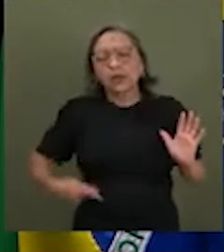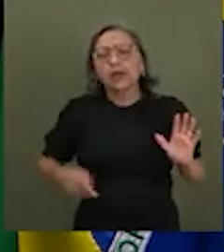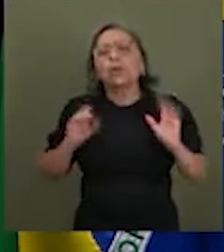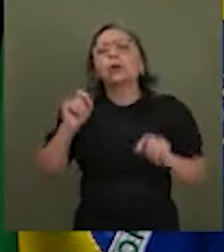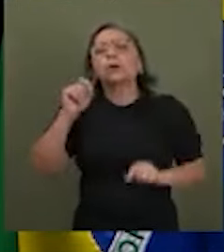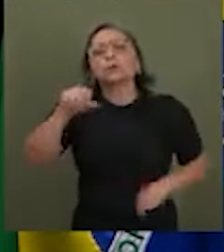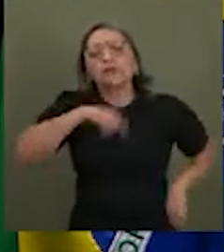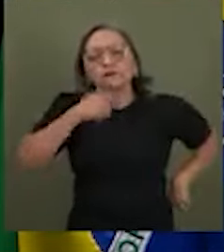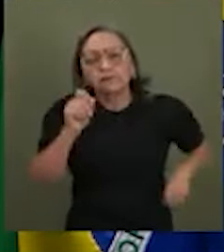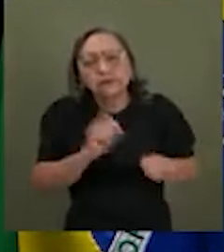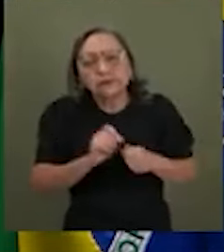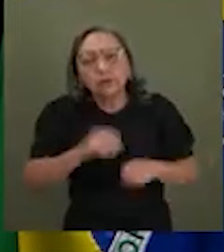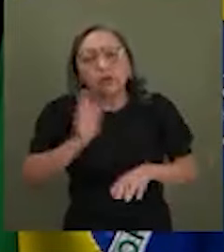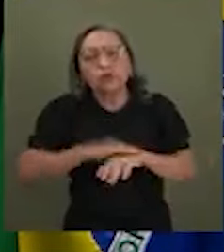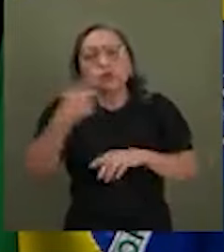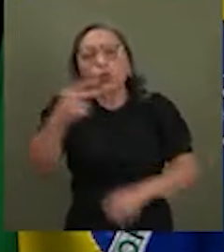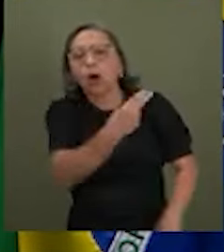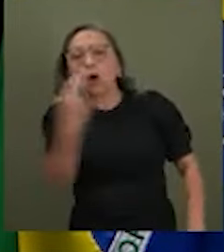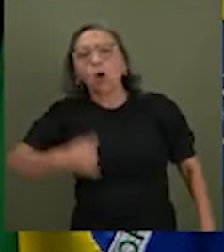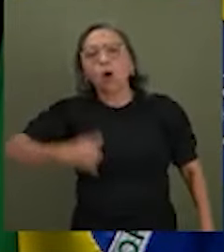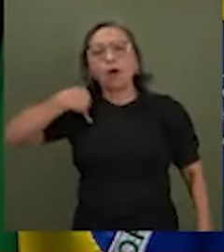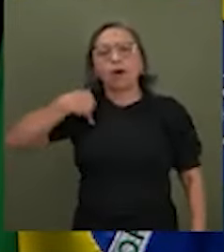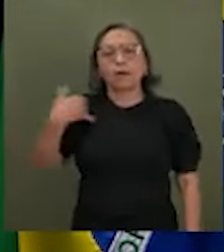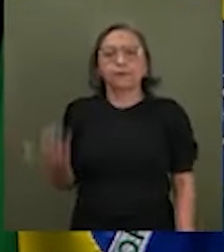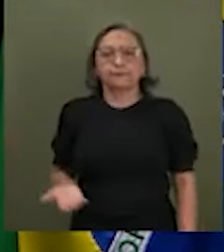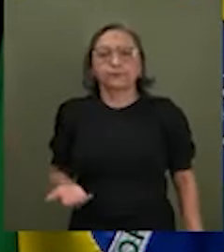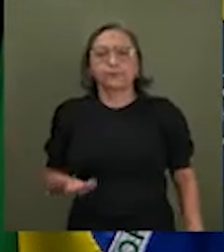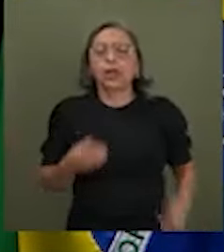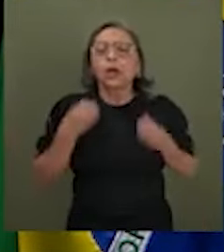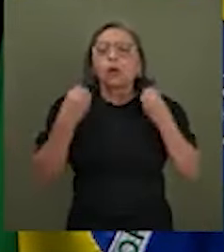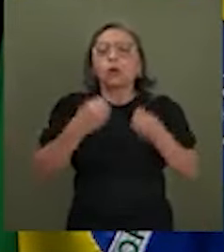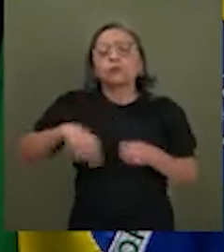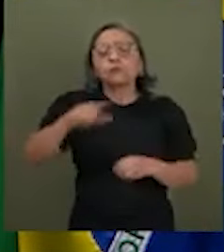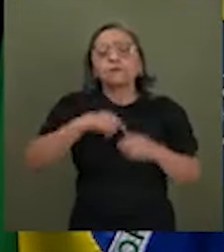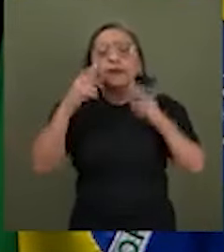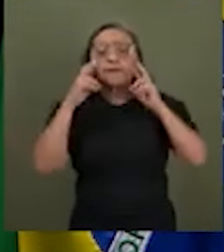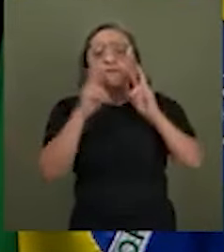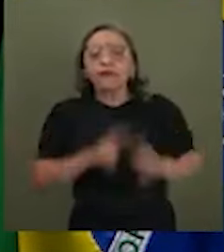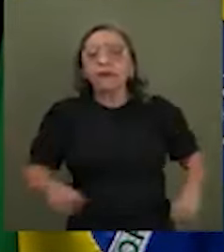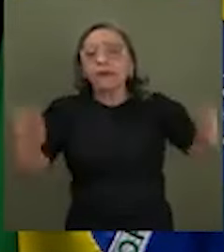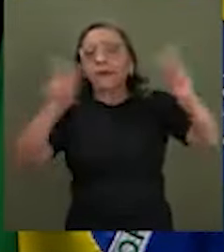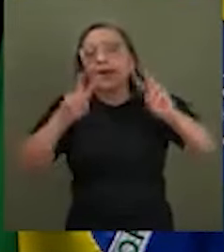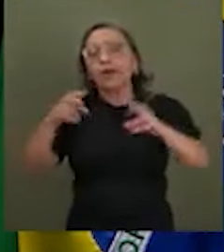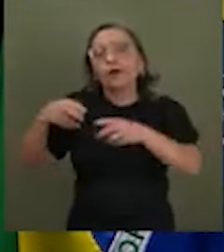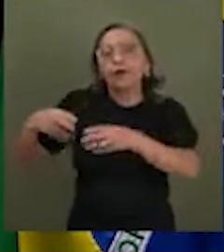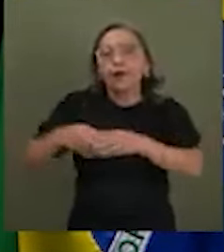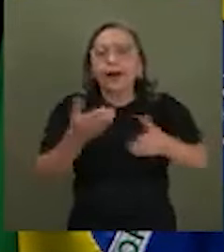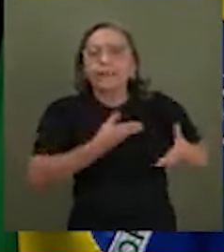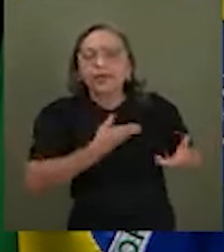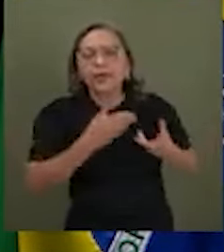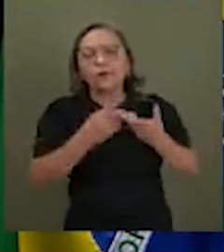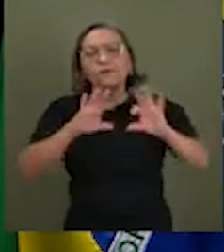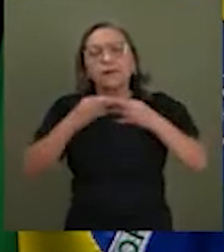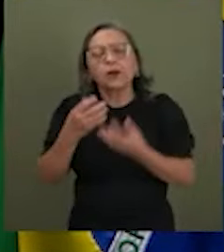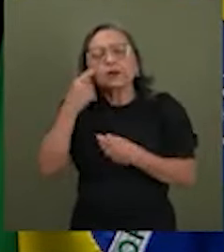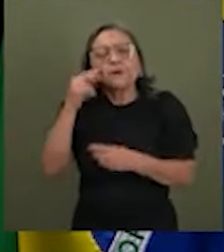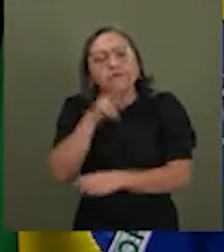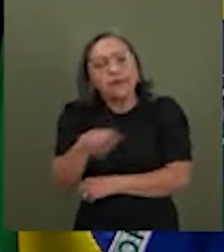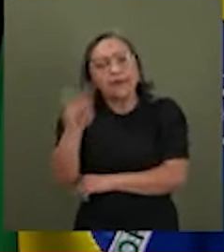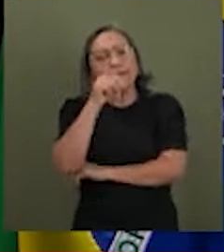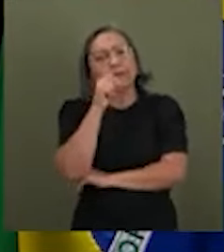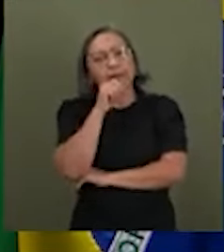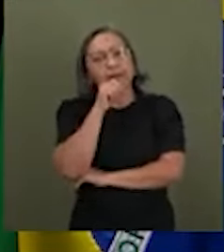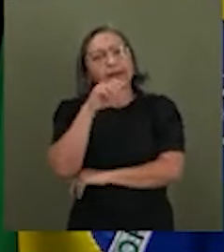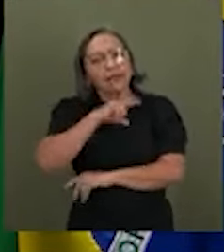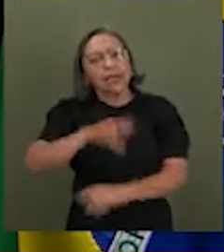senhor está fazendo com a sua honra? Como é que o senhor vai olhar seus amigos, os seus familiares?